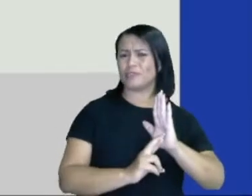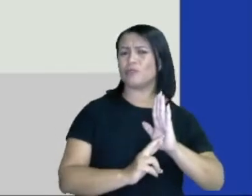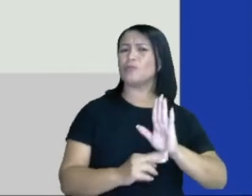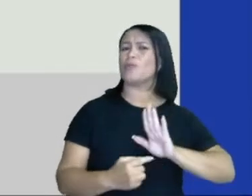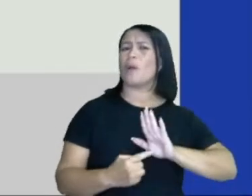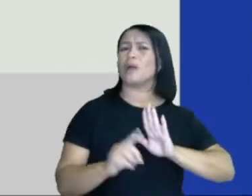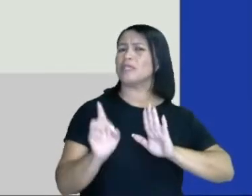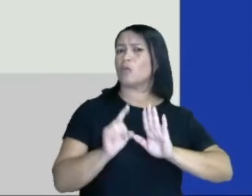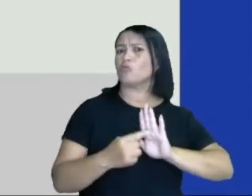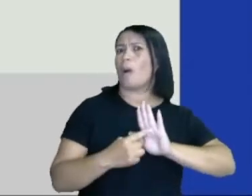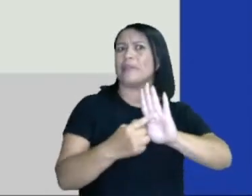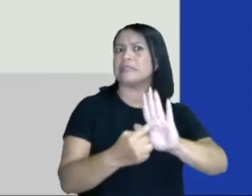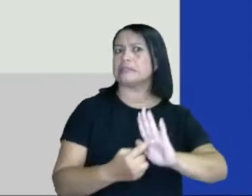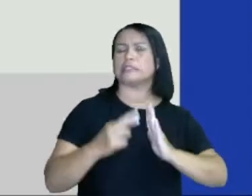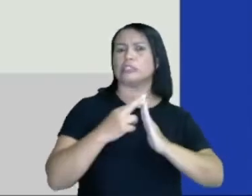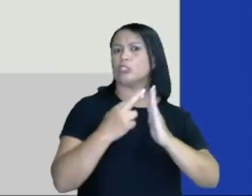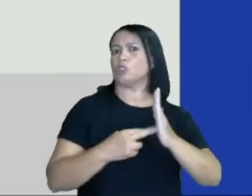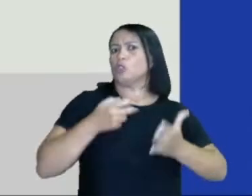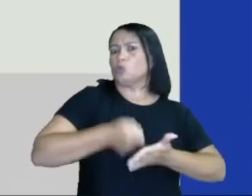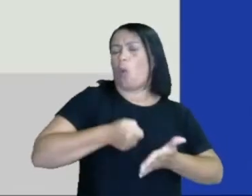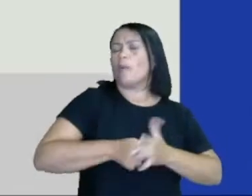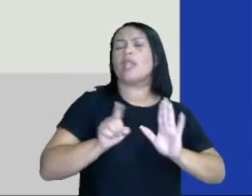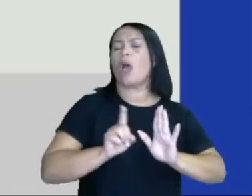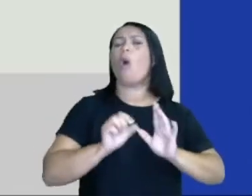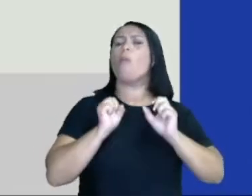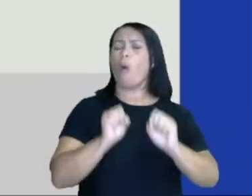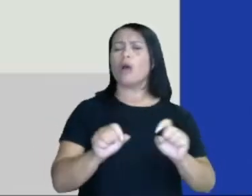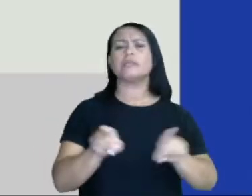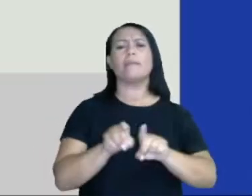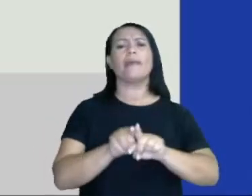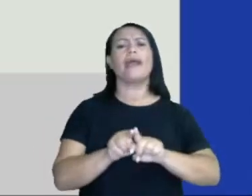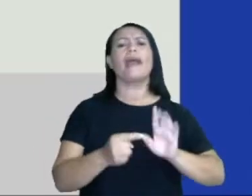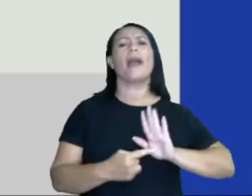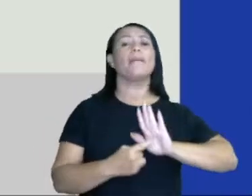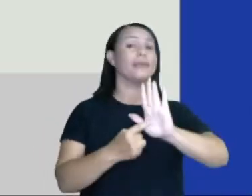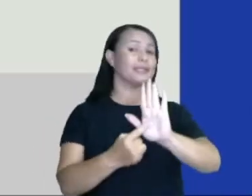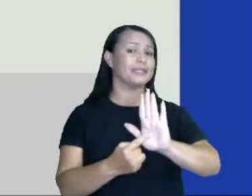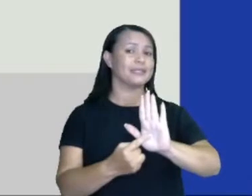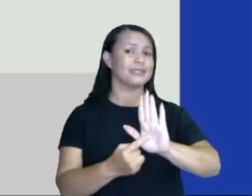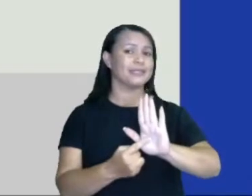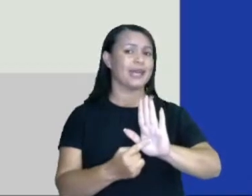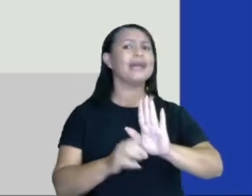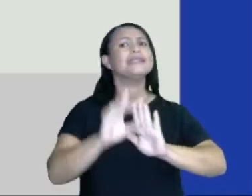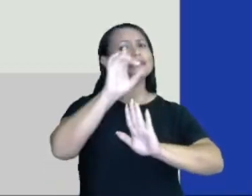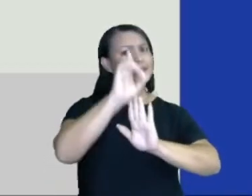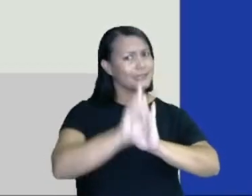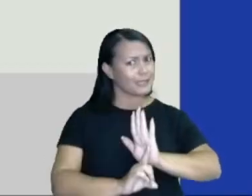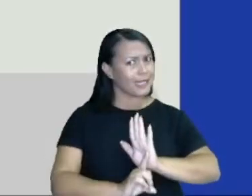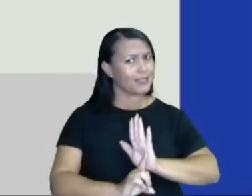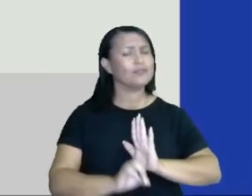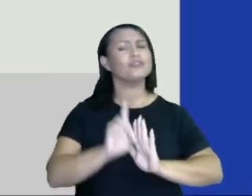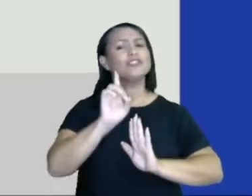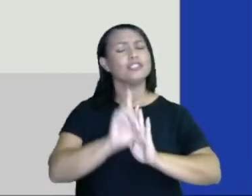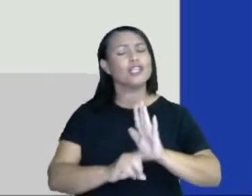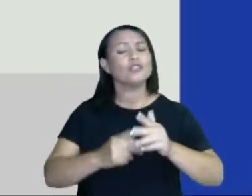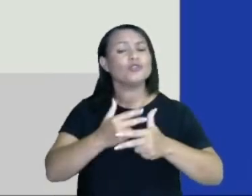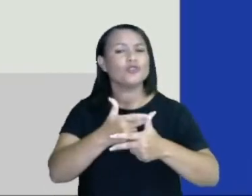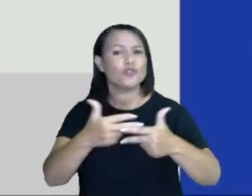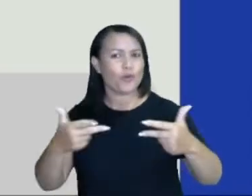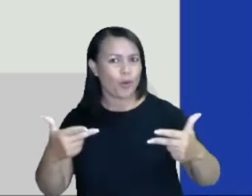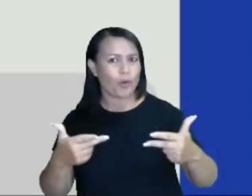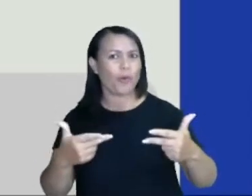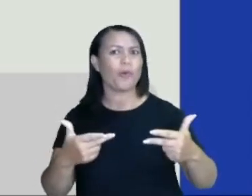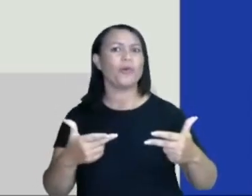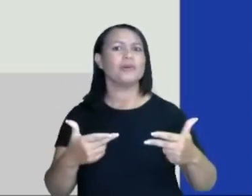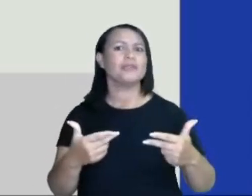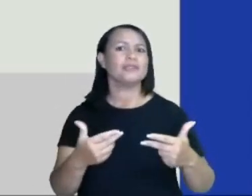apresentam apenas normas, mas eles também podem apresentar direitos, ou seja, benefícios que são